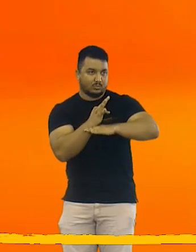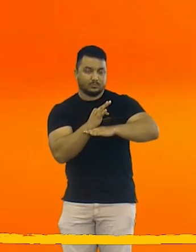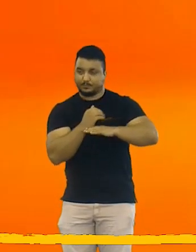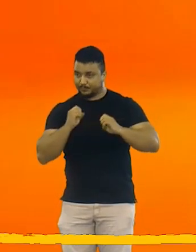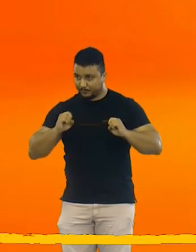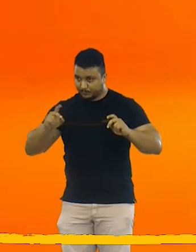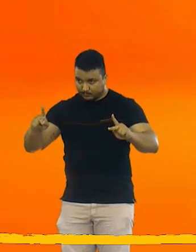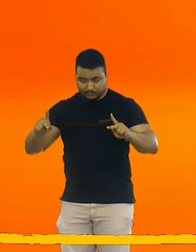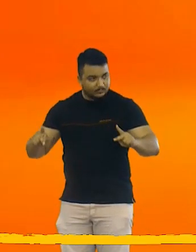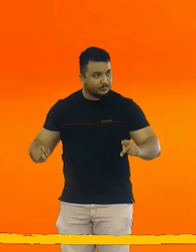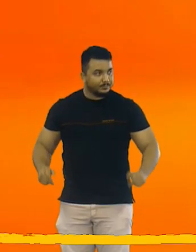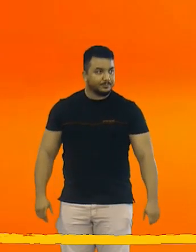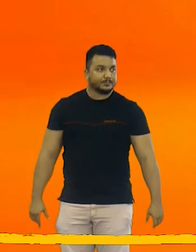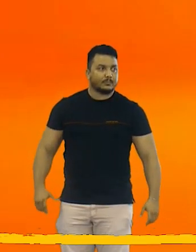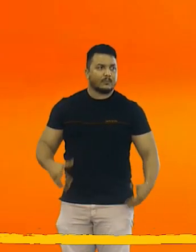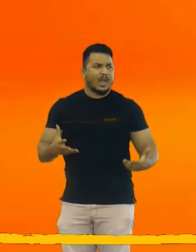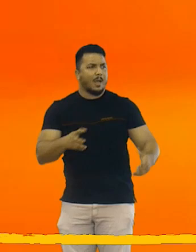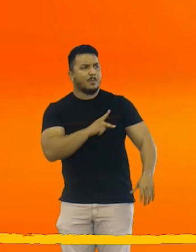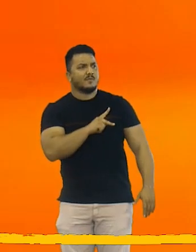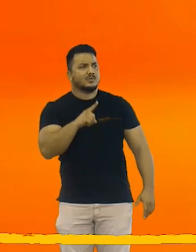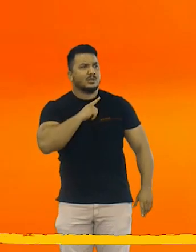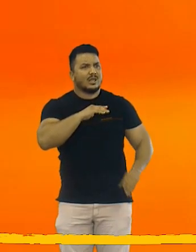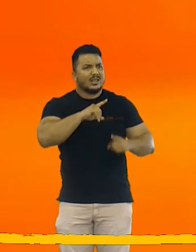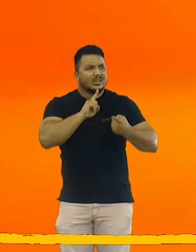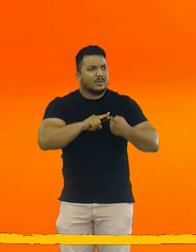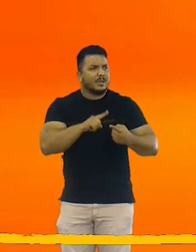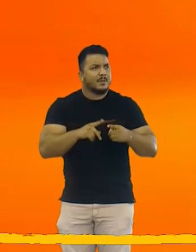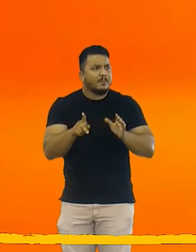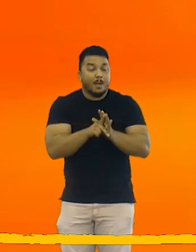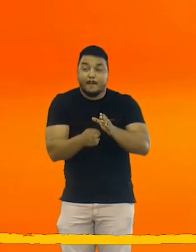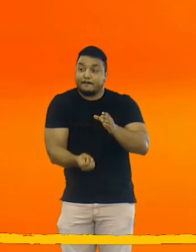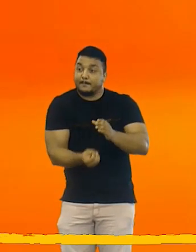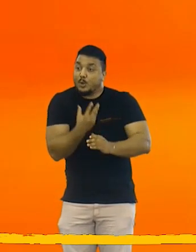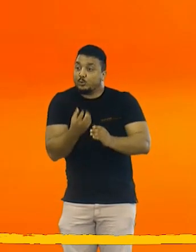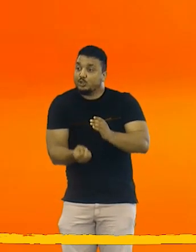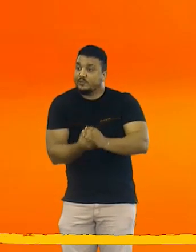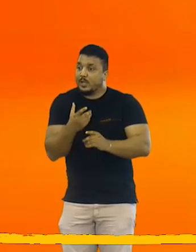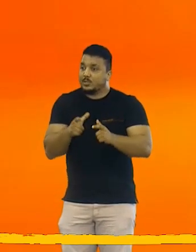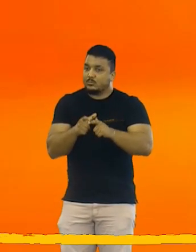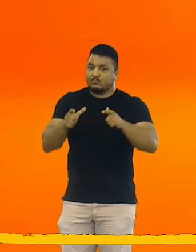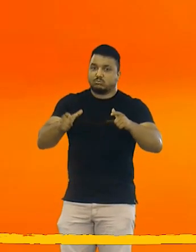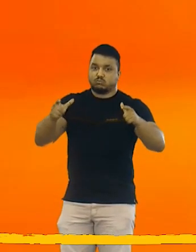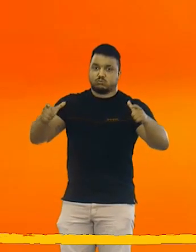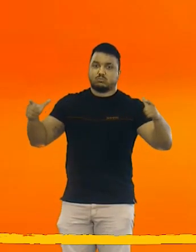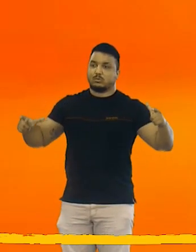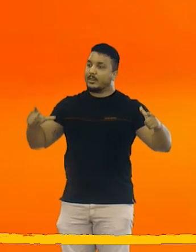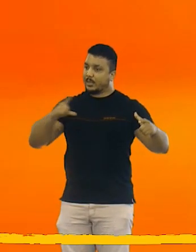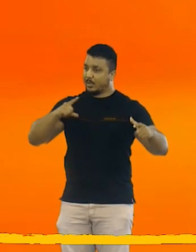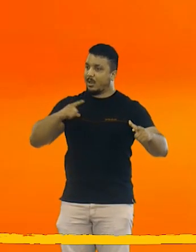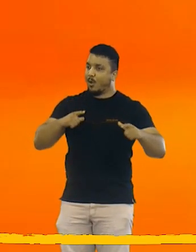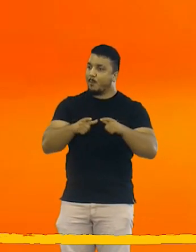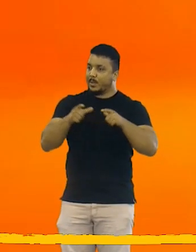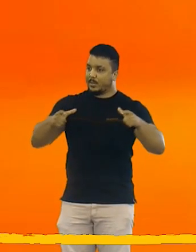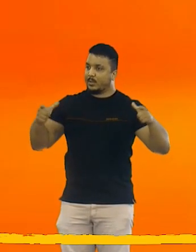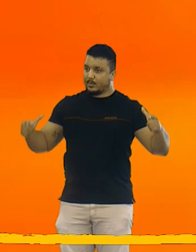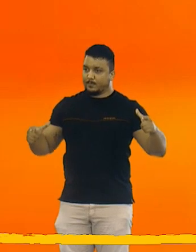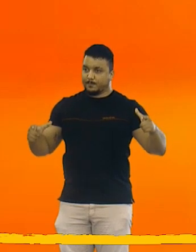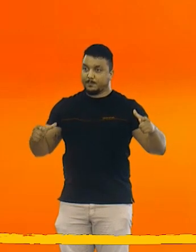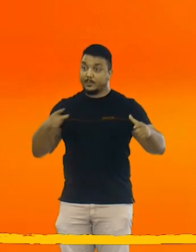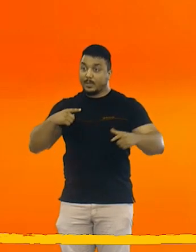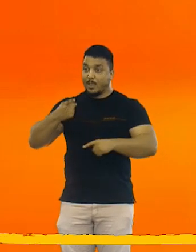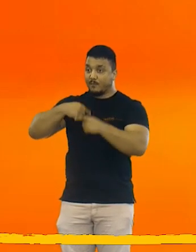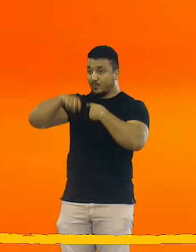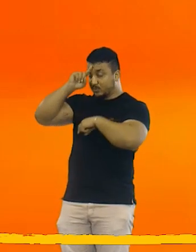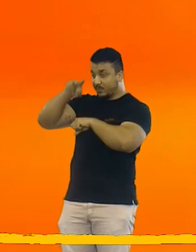Show? Fernandes, ao mesmo tempo, a produtividade aumenta. Olha só o ponto positivo da Revolução Verde. Quando eu uso